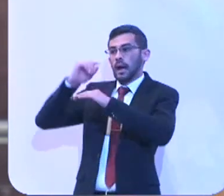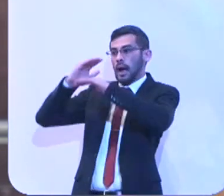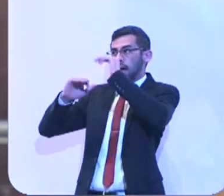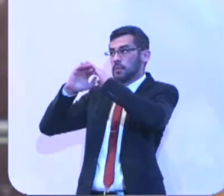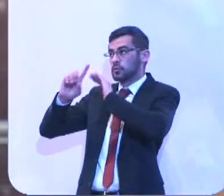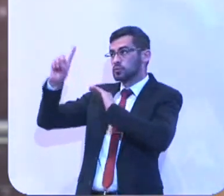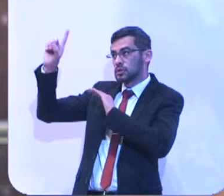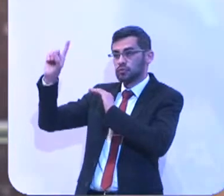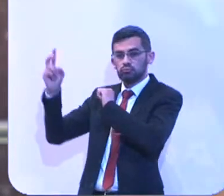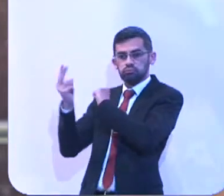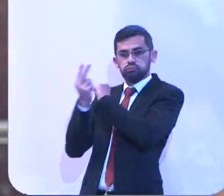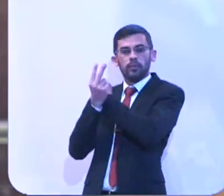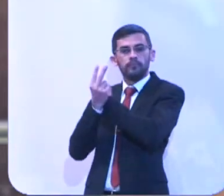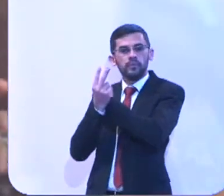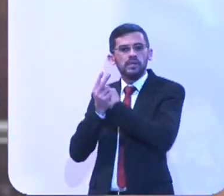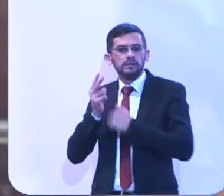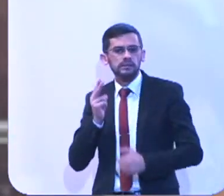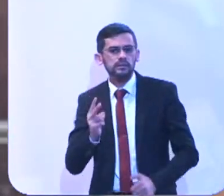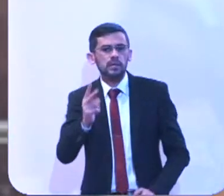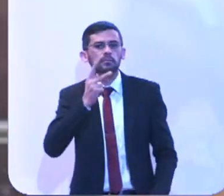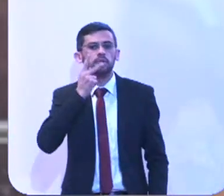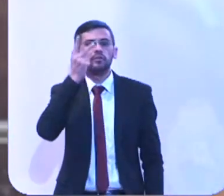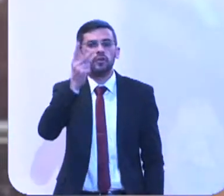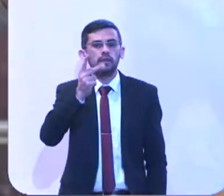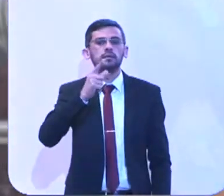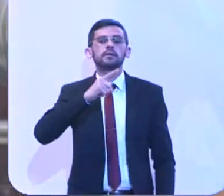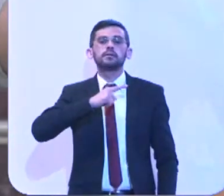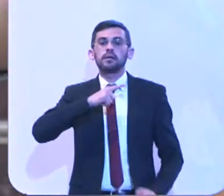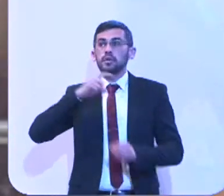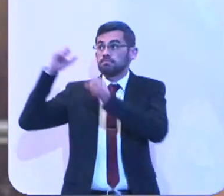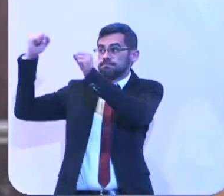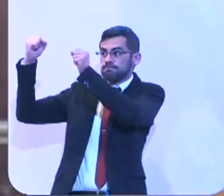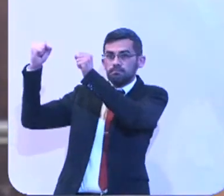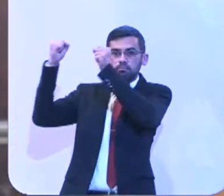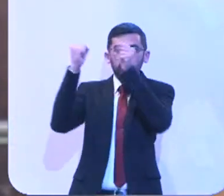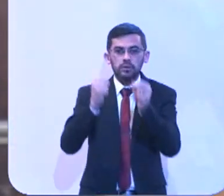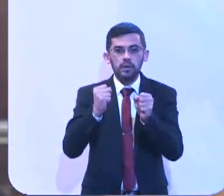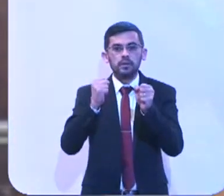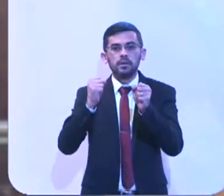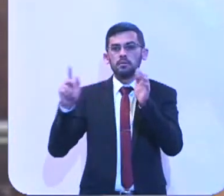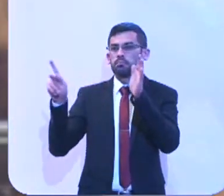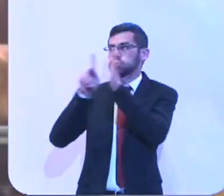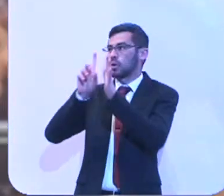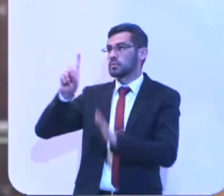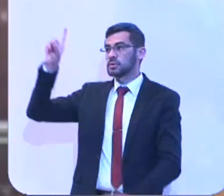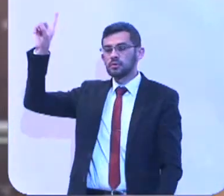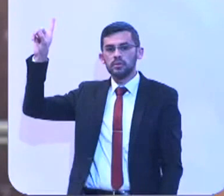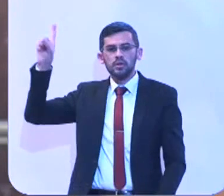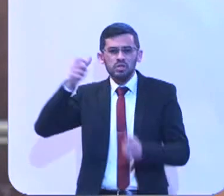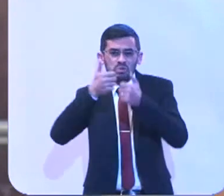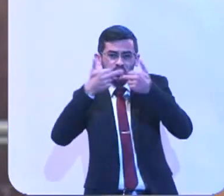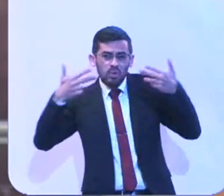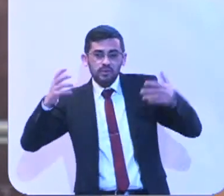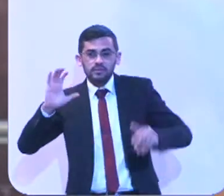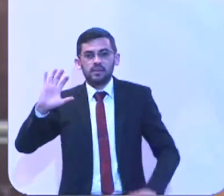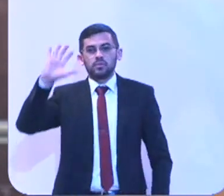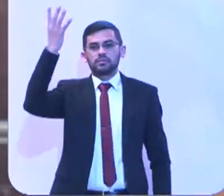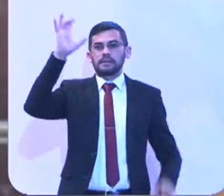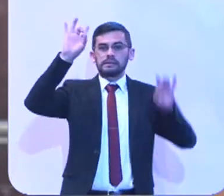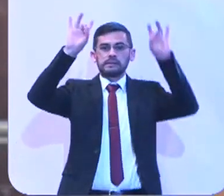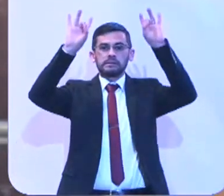mim. Todas as vezes que ele diz isso, há um derramamento de poder. Algo acontece especial na sua